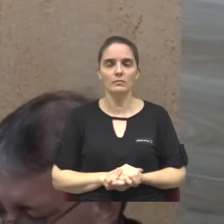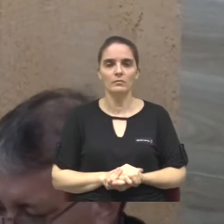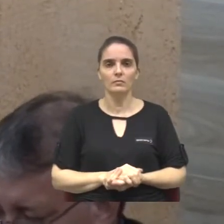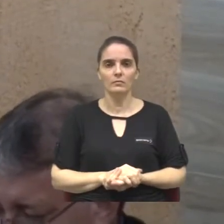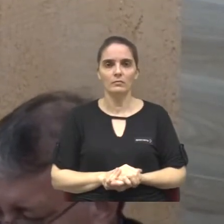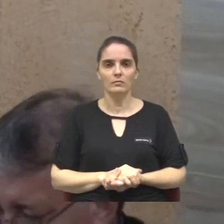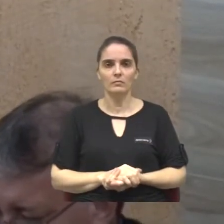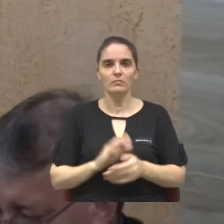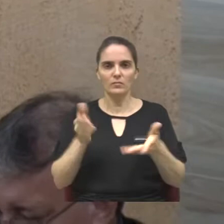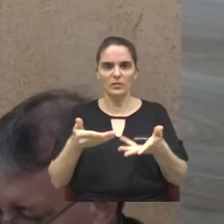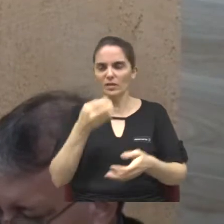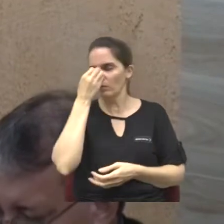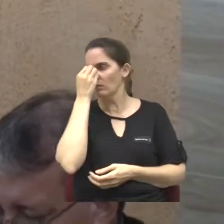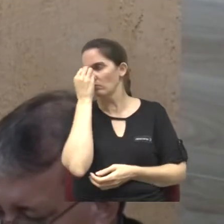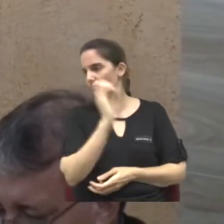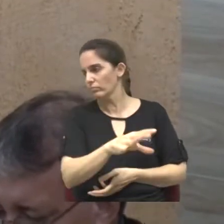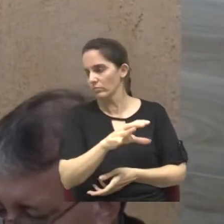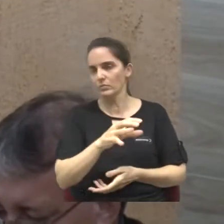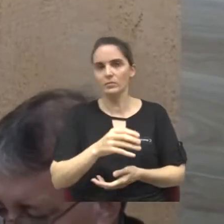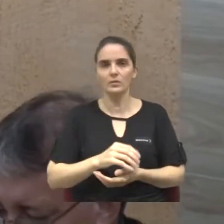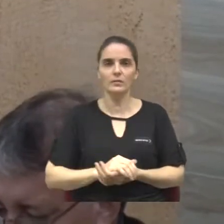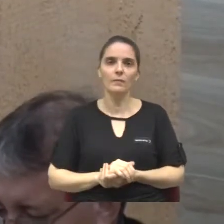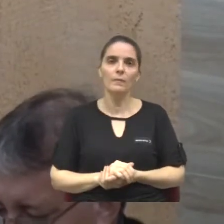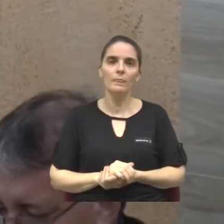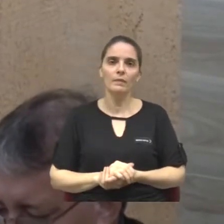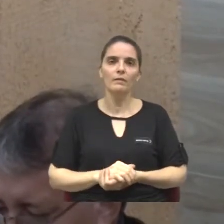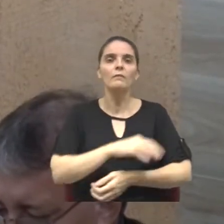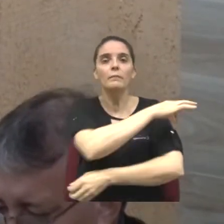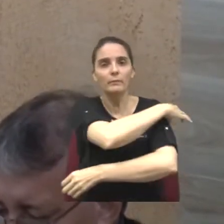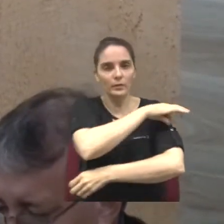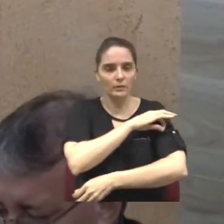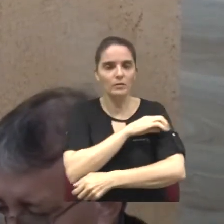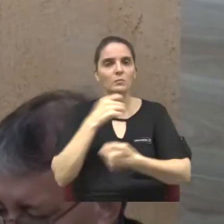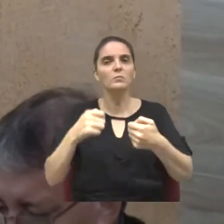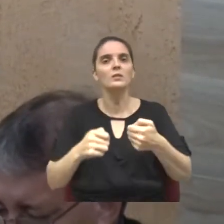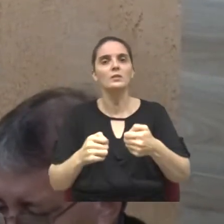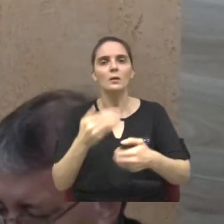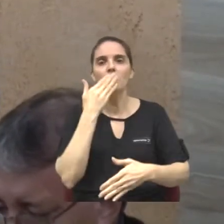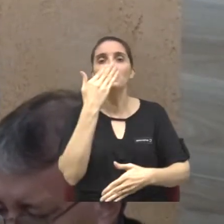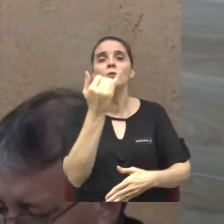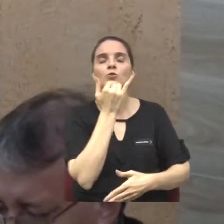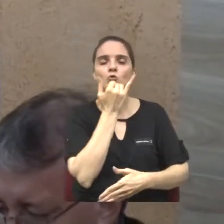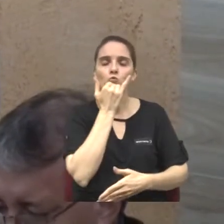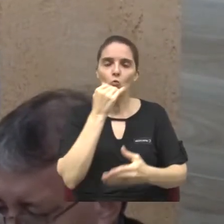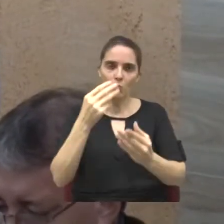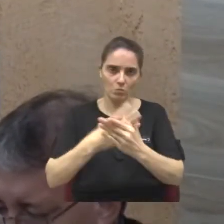Então fica aqui meu repúdio. E, prefeito, no mínimo, você deveria pedir desculpa a essa casa.